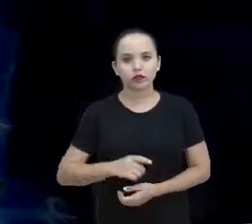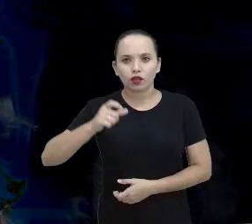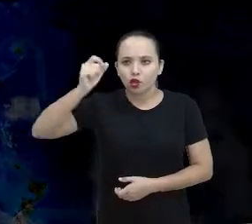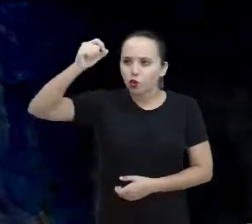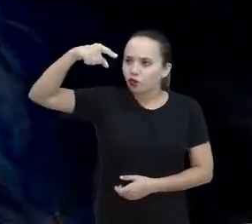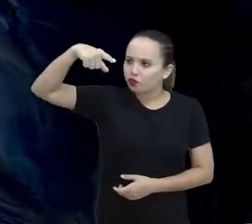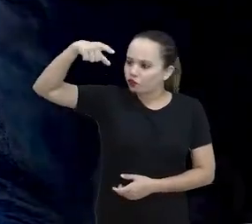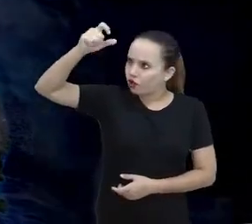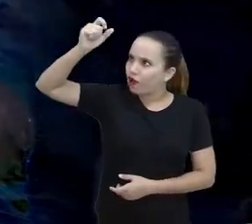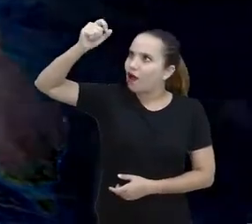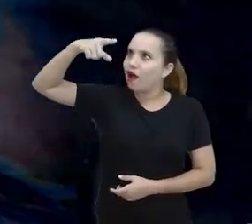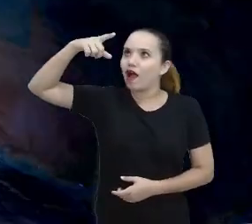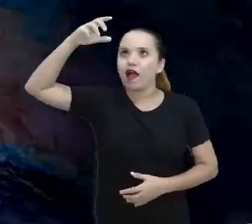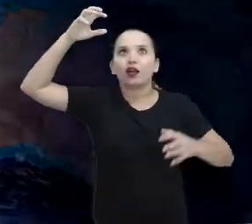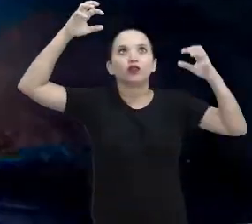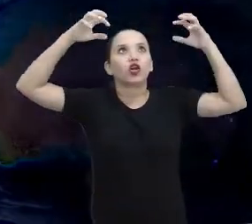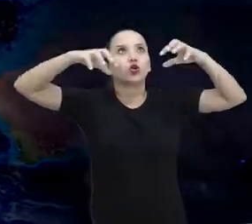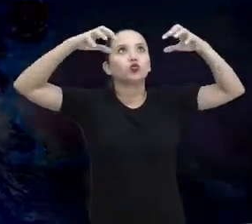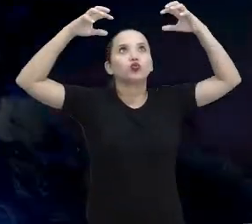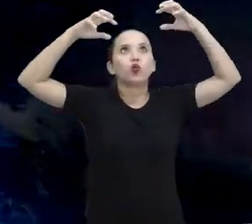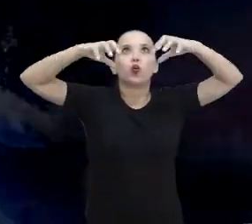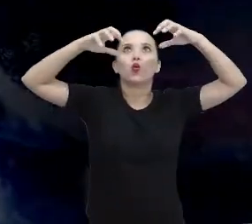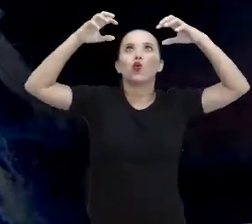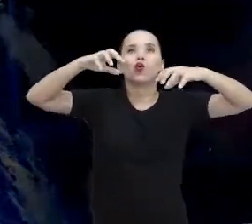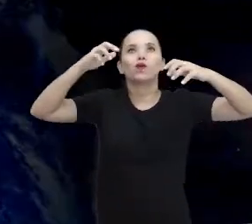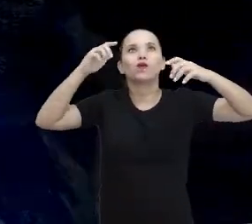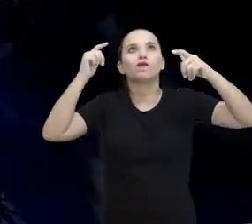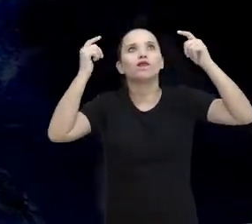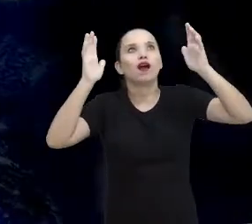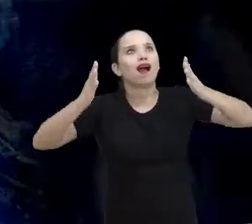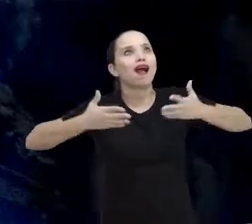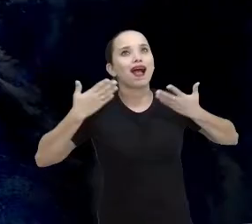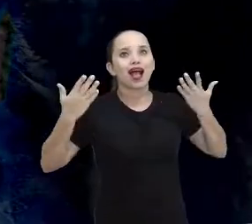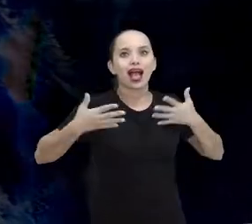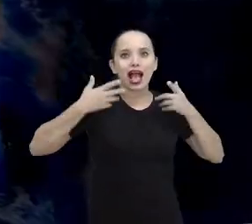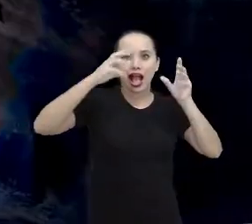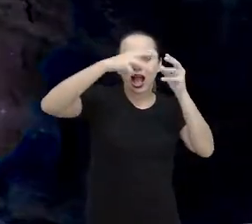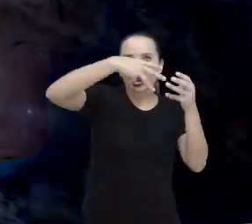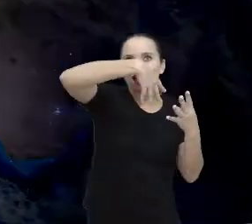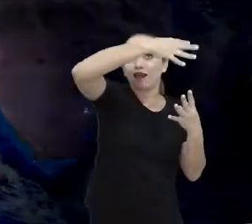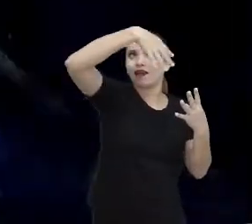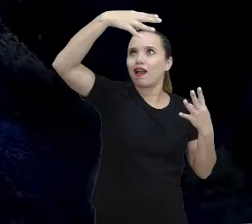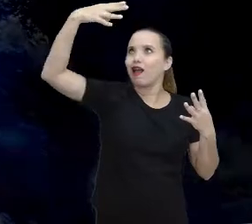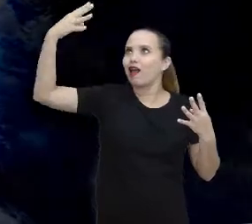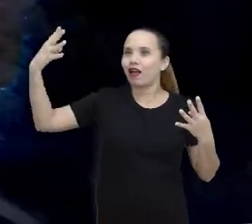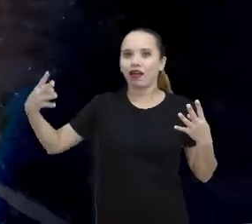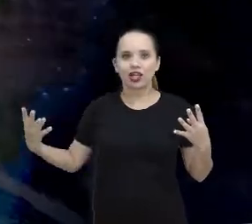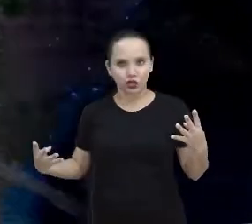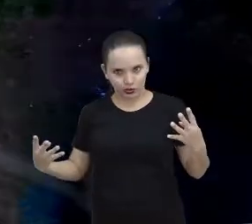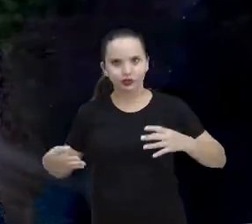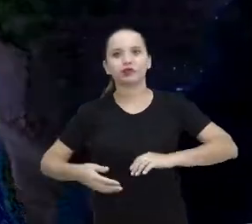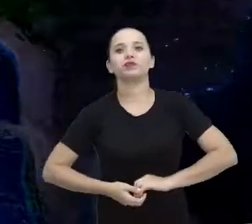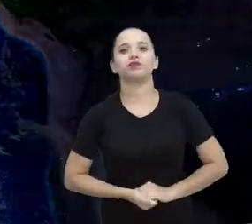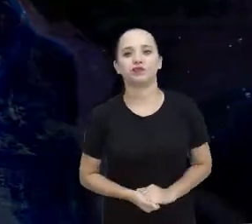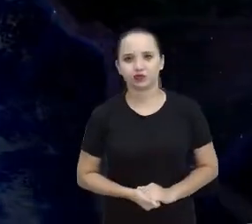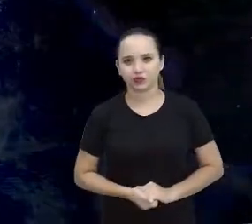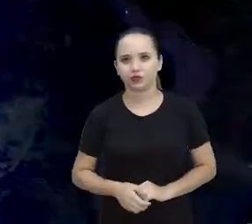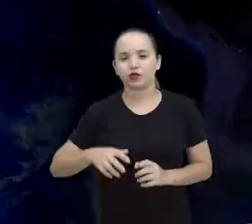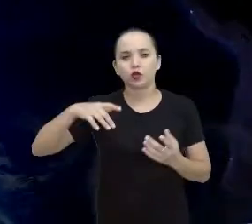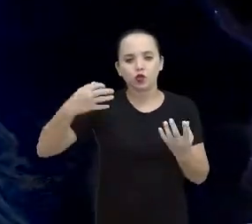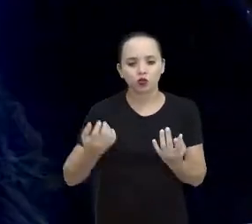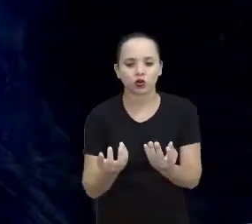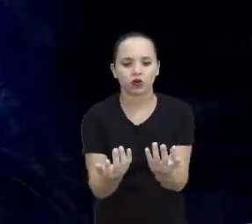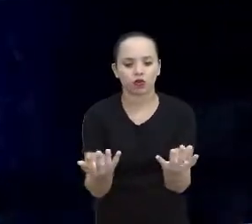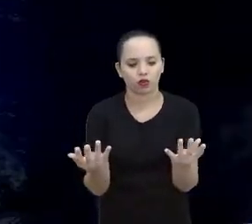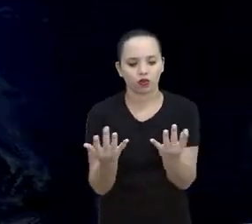água da chuva, alegre arco-íris sobre a plantação. Gotas de água da chuva, tão tristes